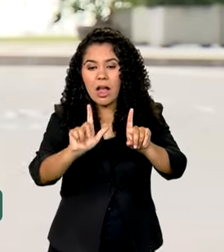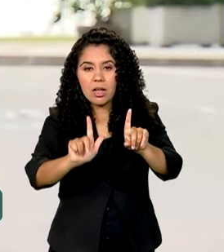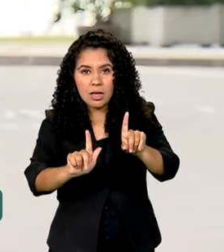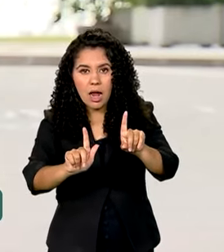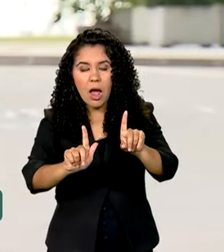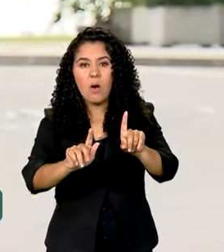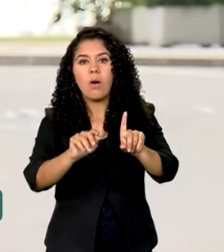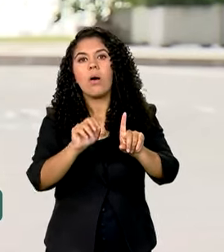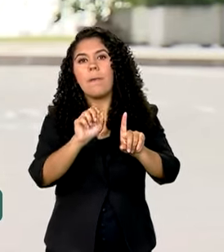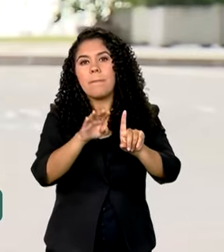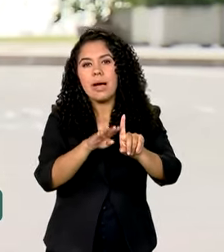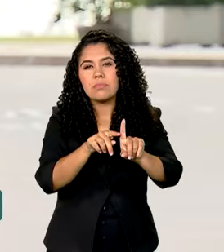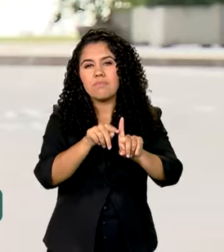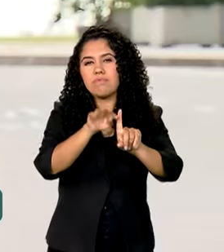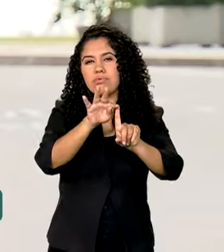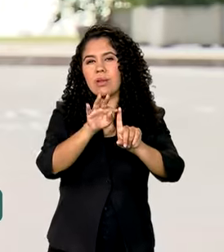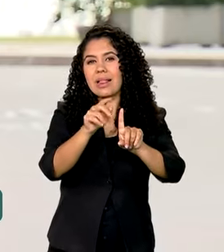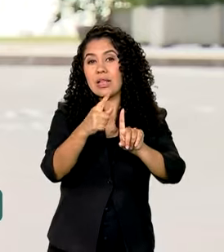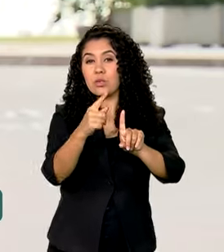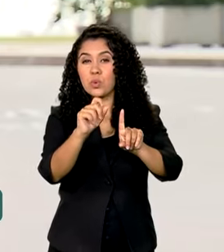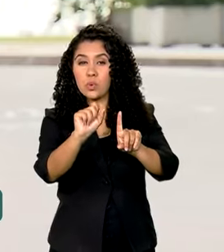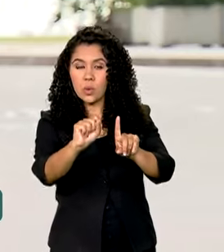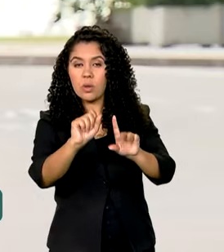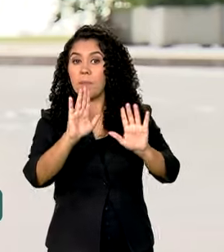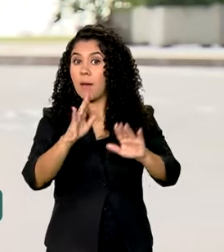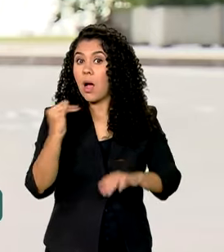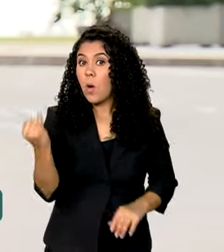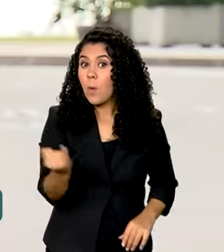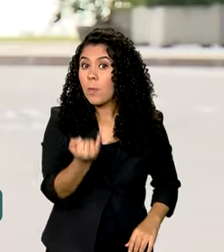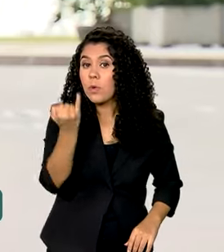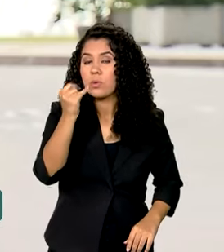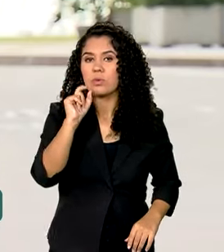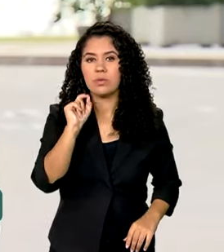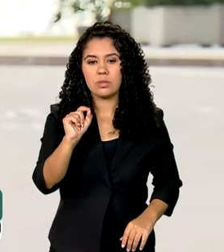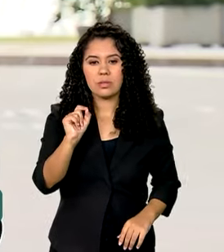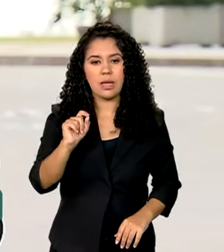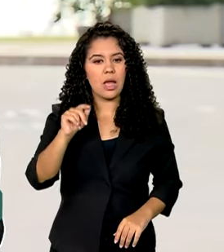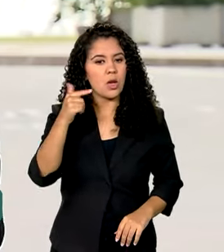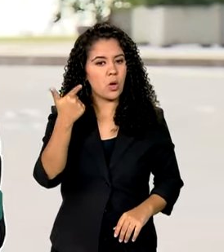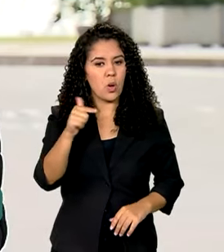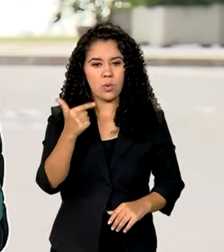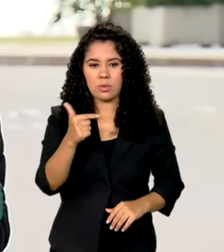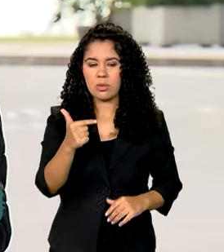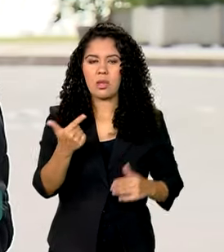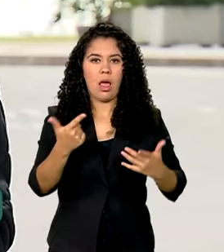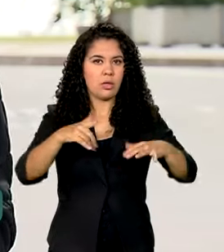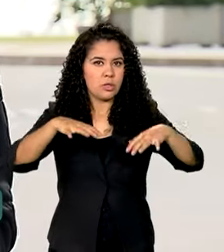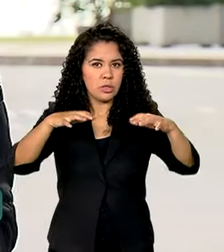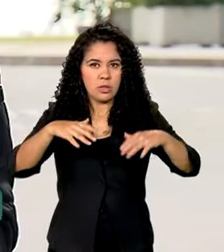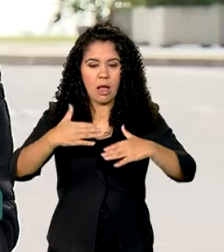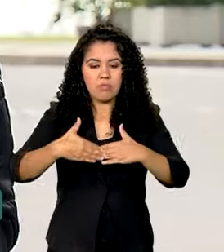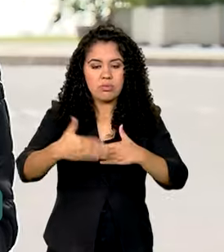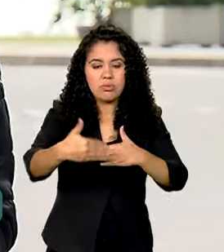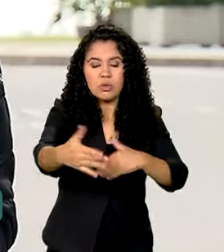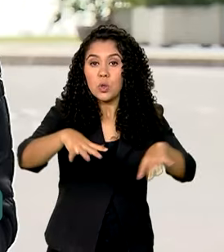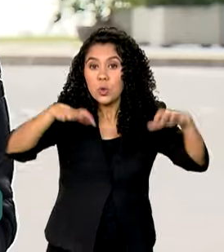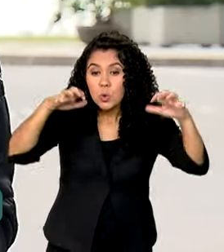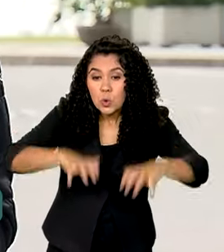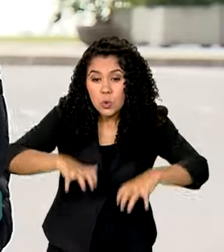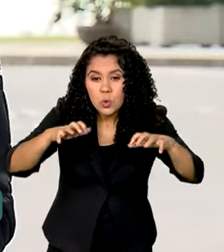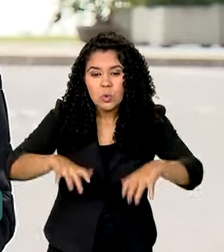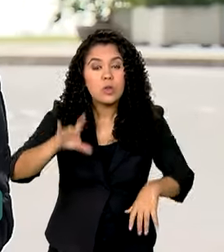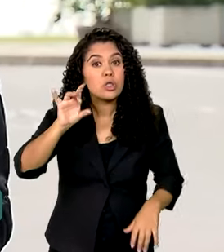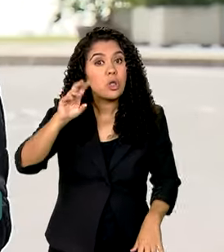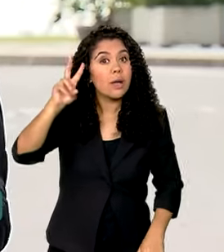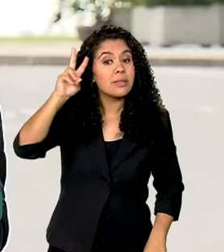aí a 18 graus. E o mais importante é que não há previsão de chuva para os próximos dias. A próxima previsão está lá para